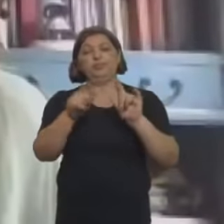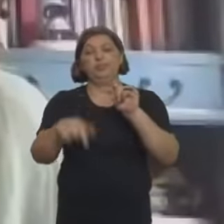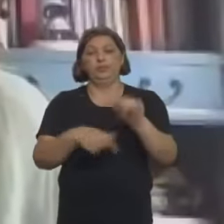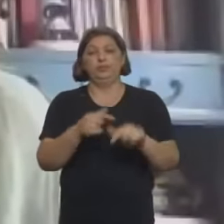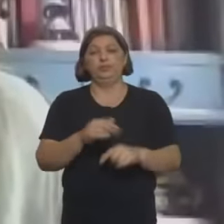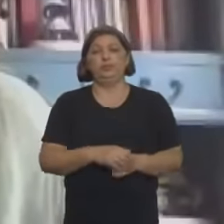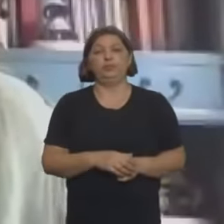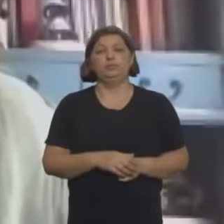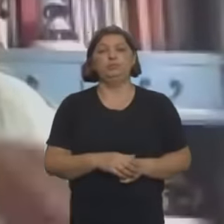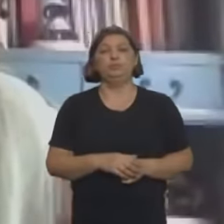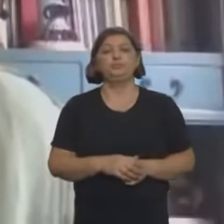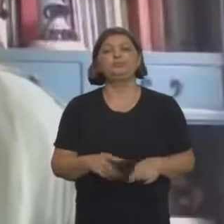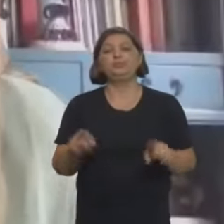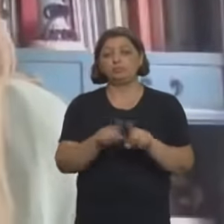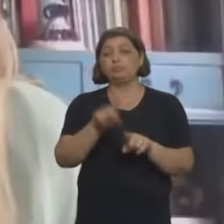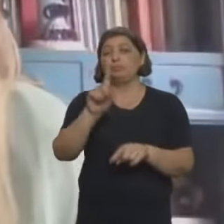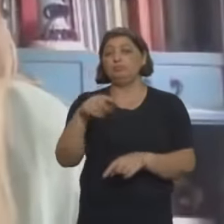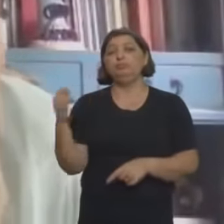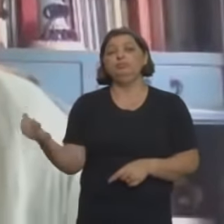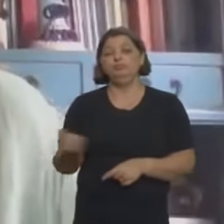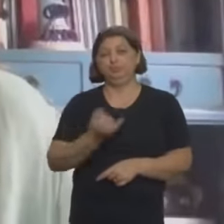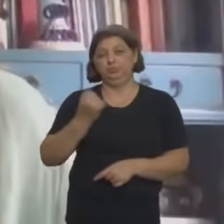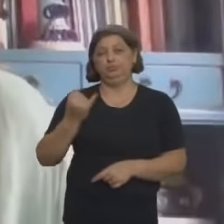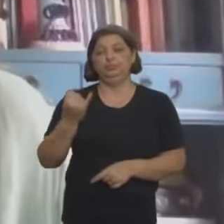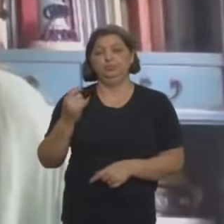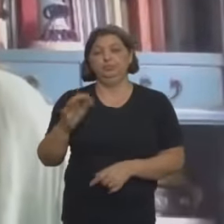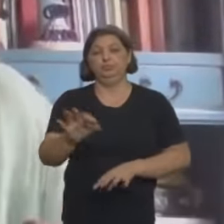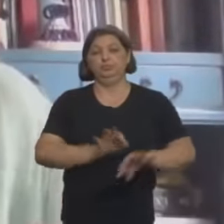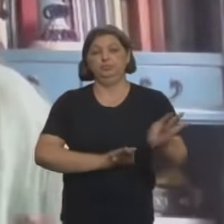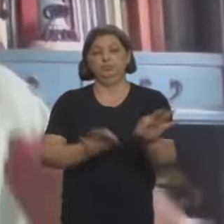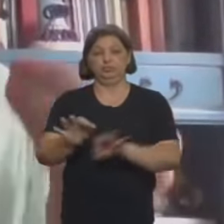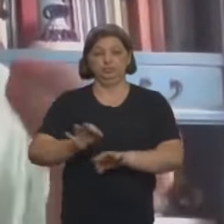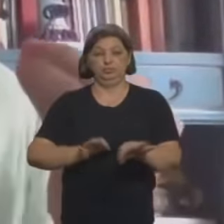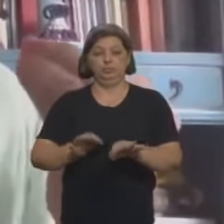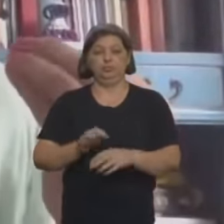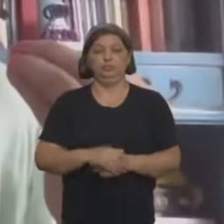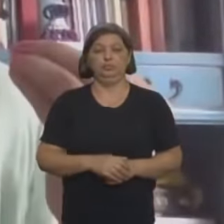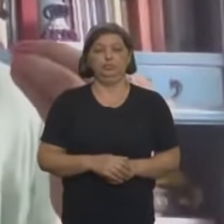também é muito importante para o programa, né? Traz ali,